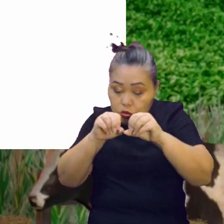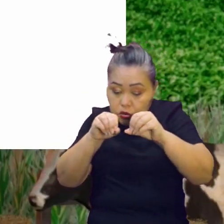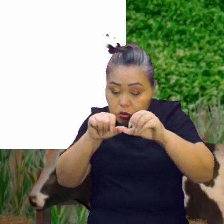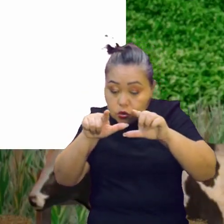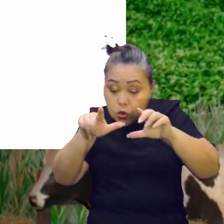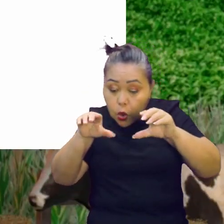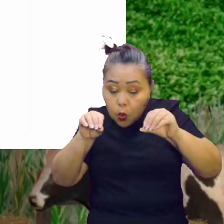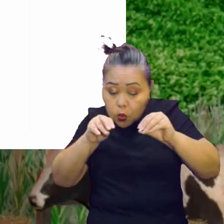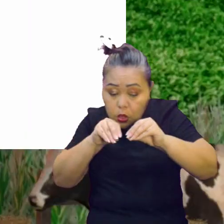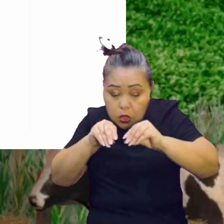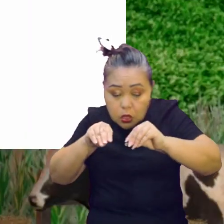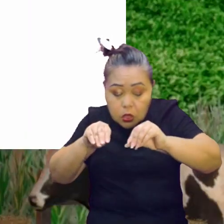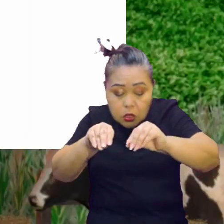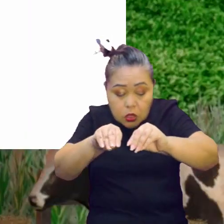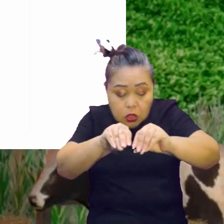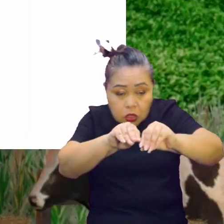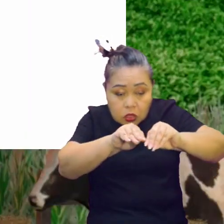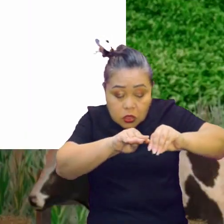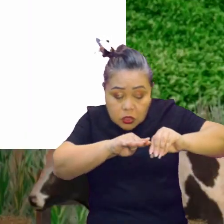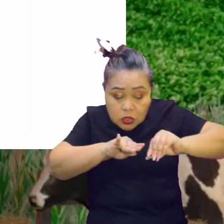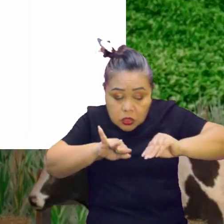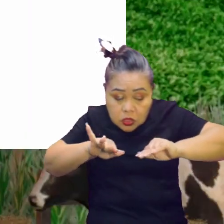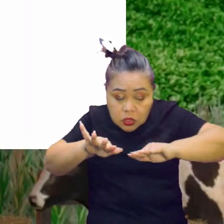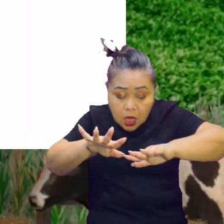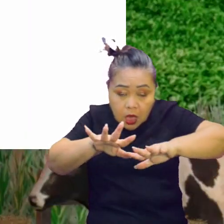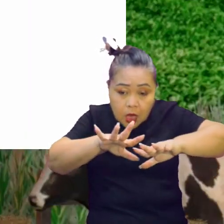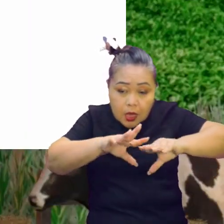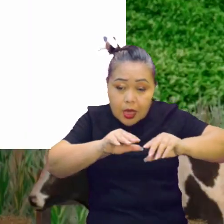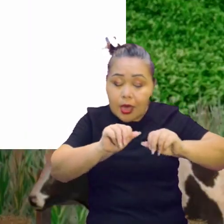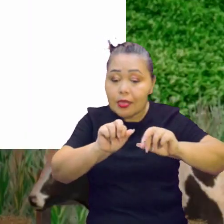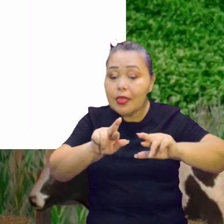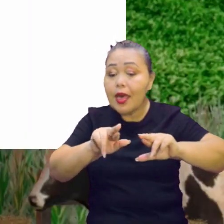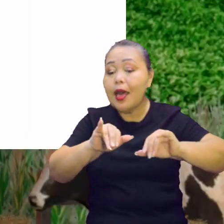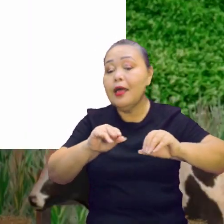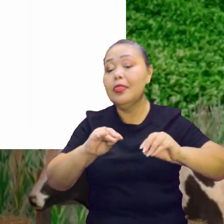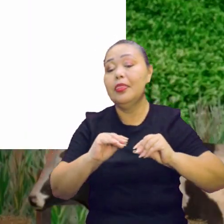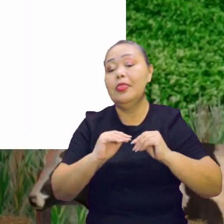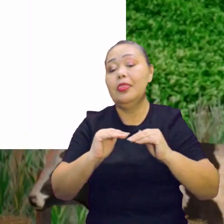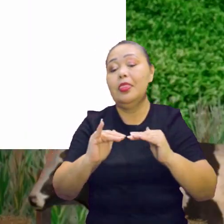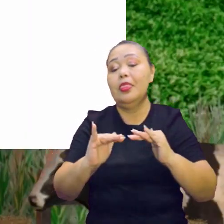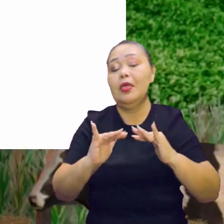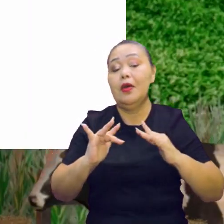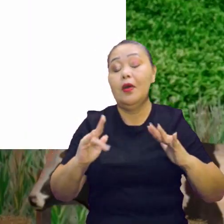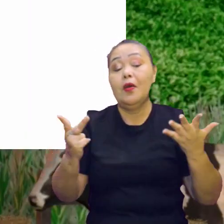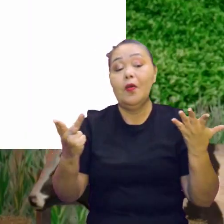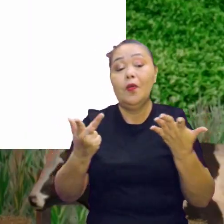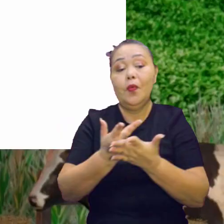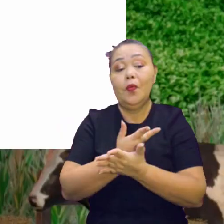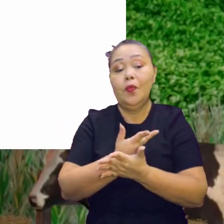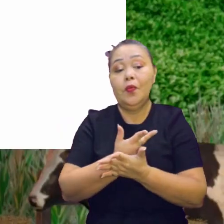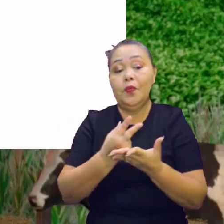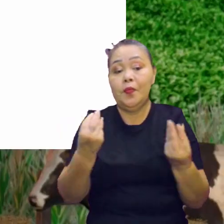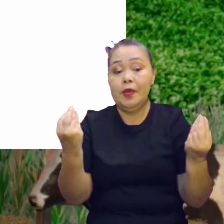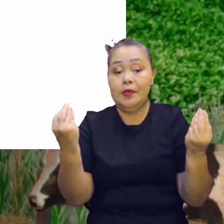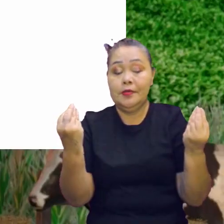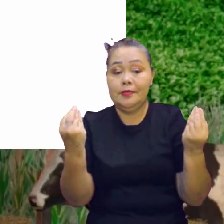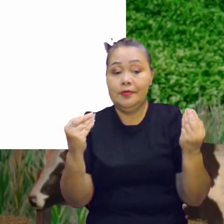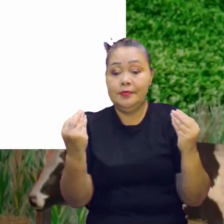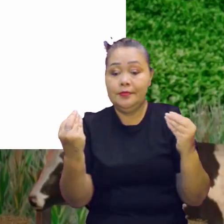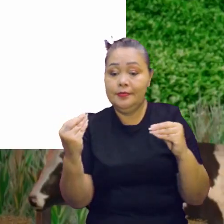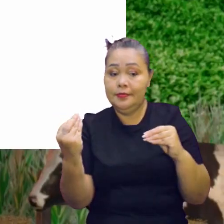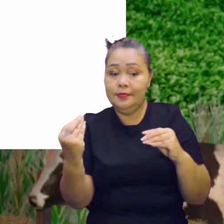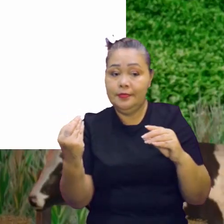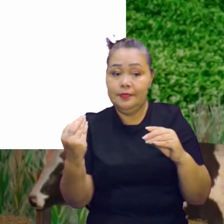que o solo esteja aerado, que ocorra mecanismos